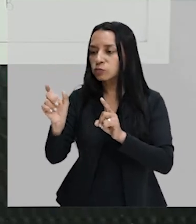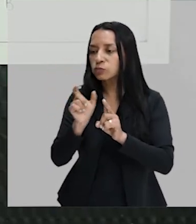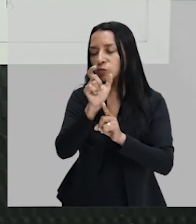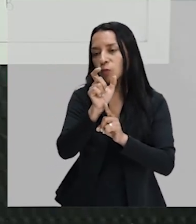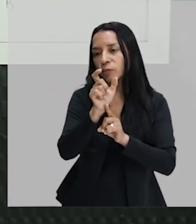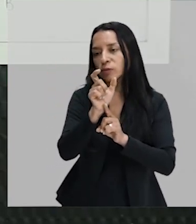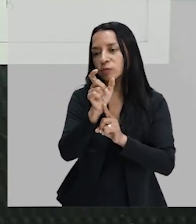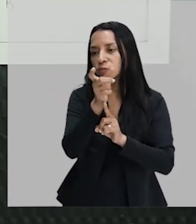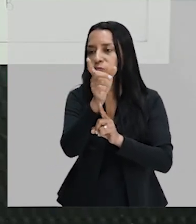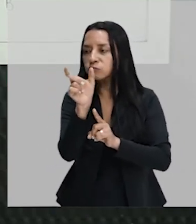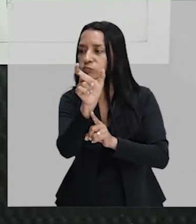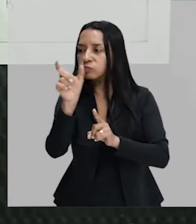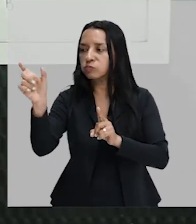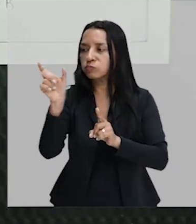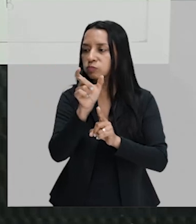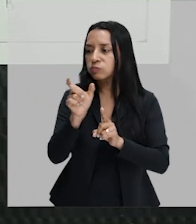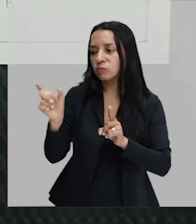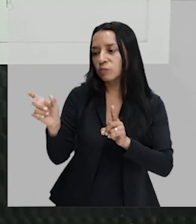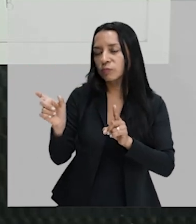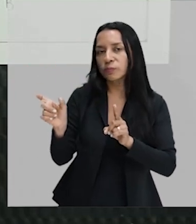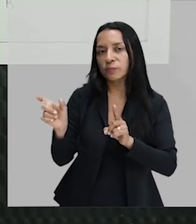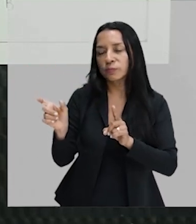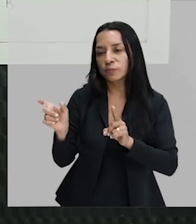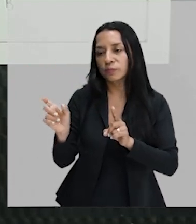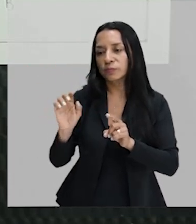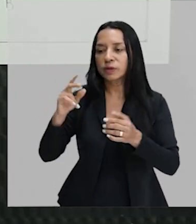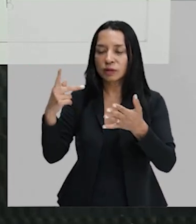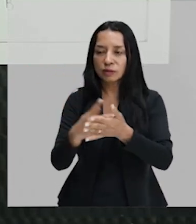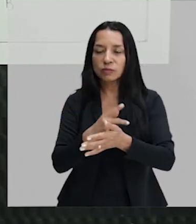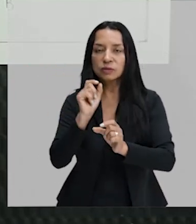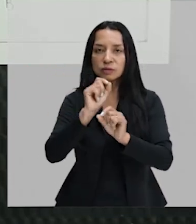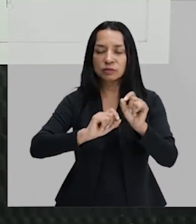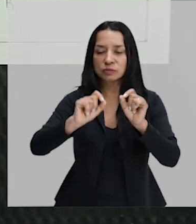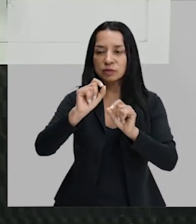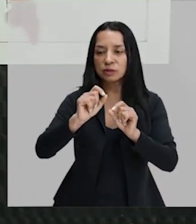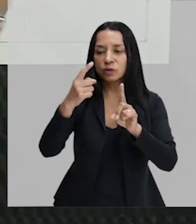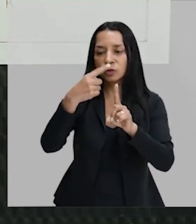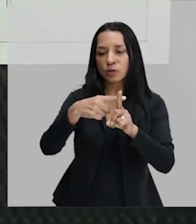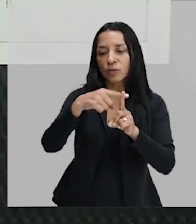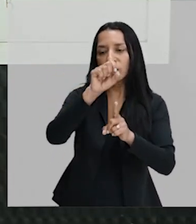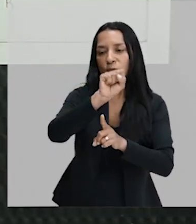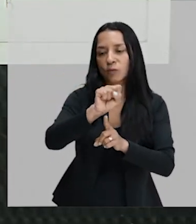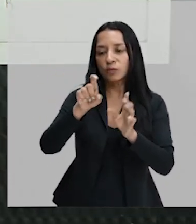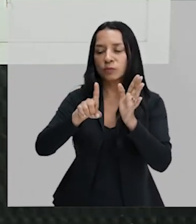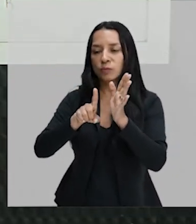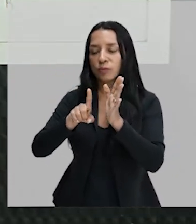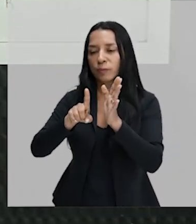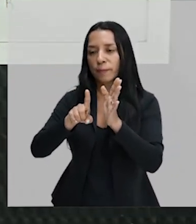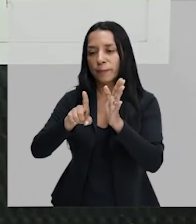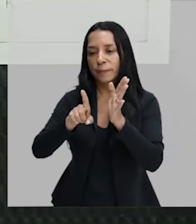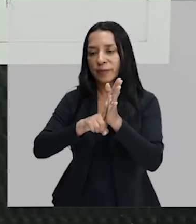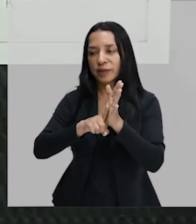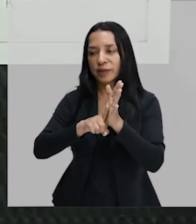eu faço aqui? Eu vou mudar o sinal dessa galera aqui, ó. Coloquei aqui menos, coloquei mais. E aqui eu vou mudar